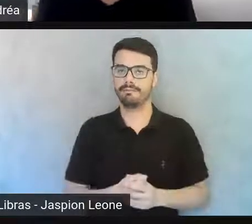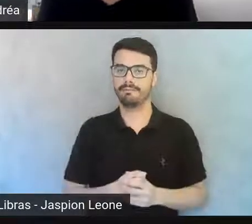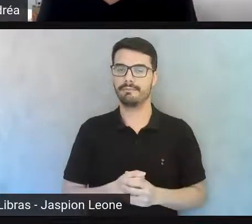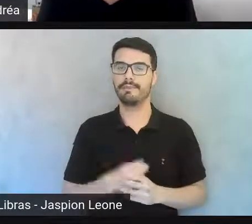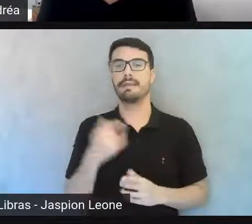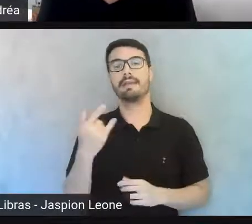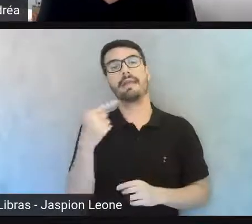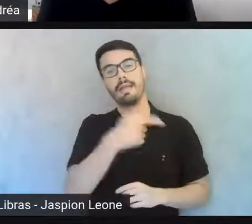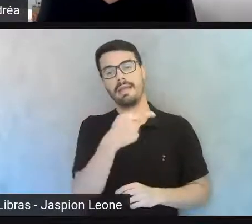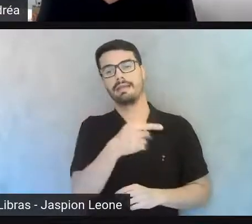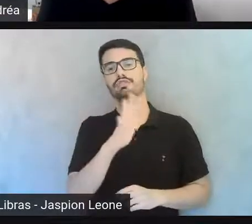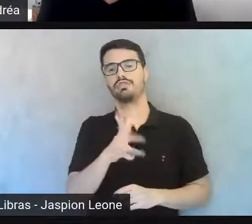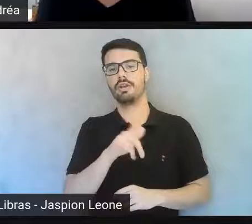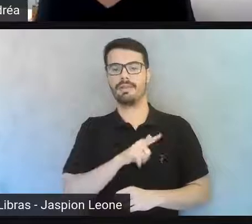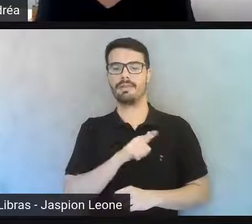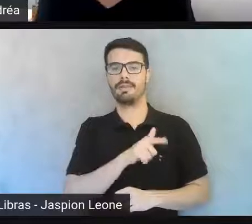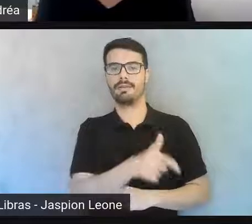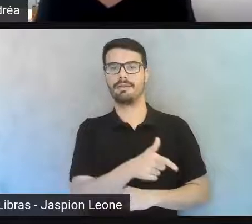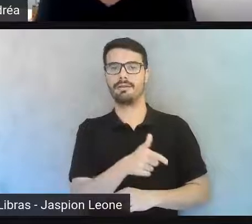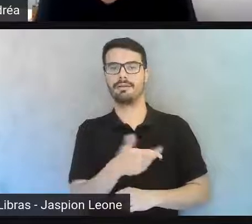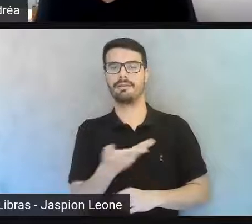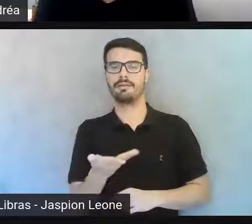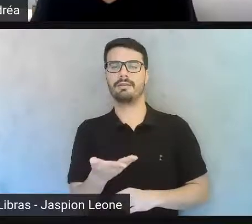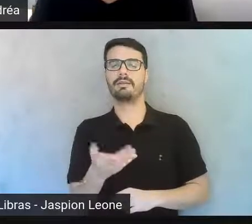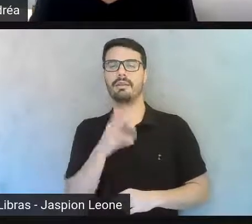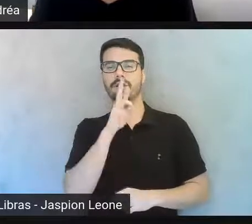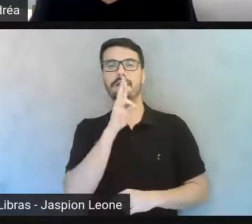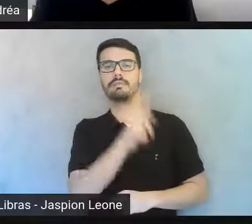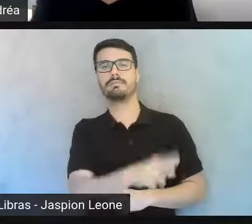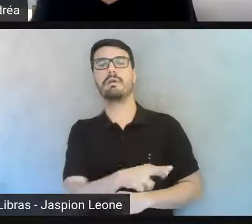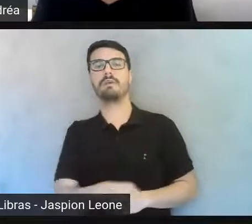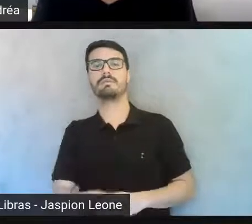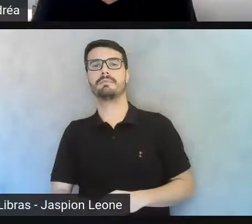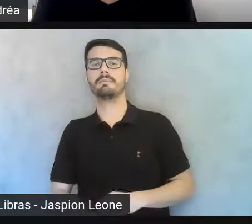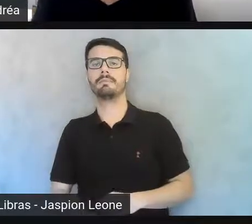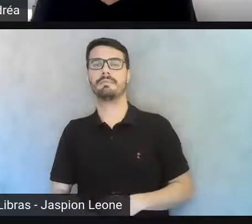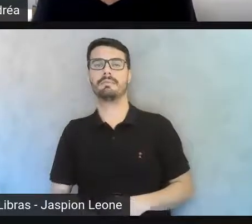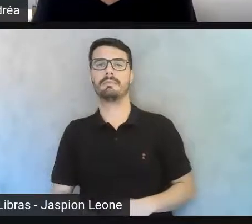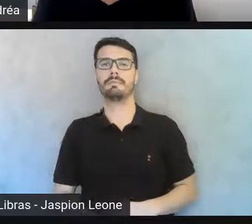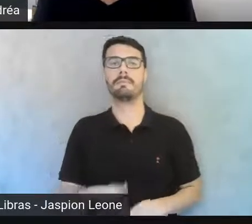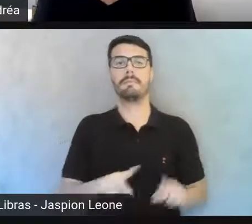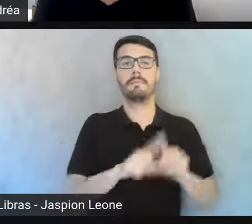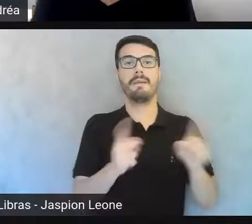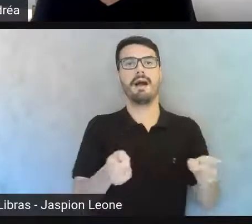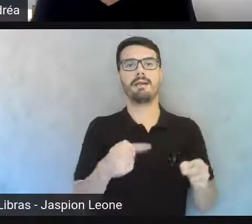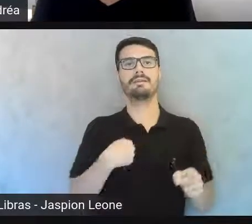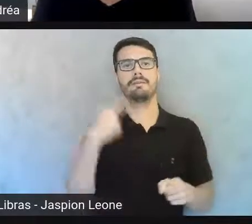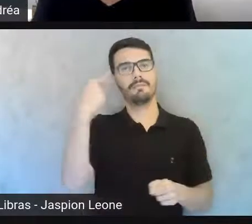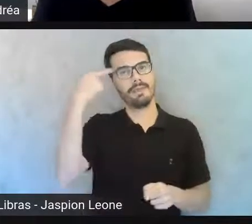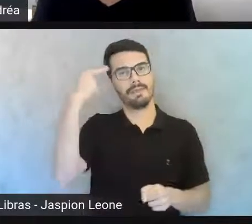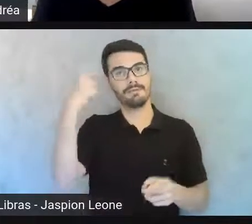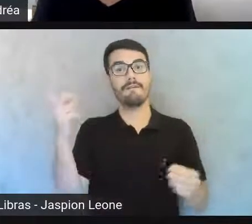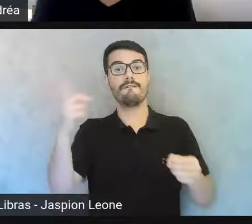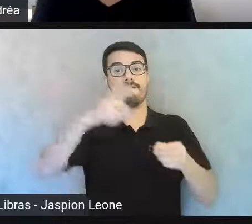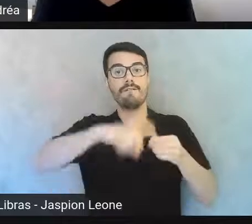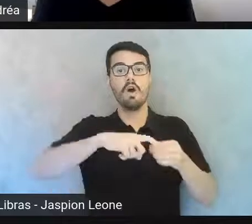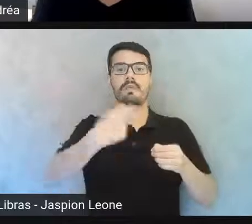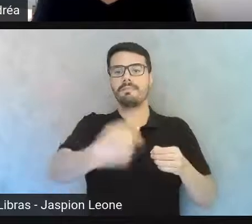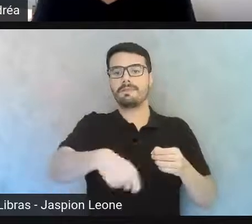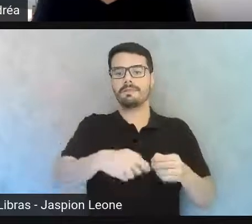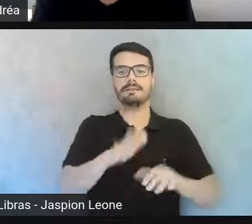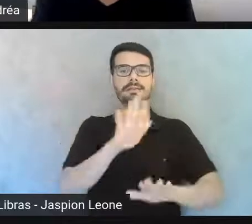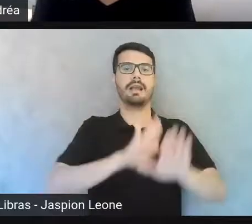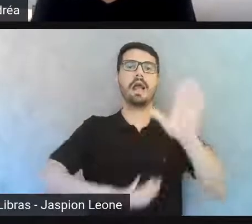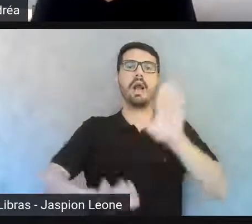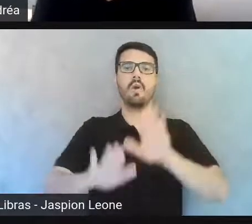lá para ver agora uma resposta, mas eu acho que a retomada seja uma cautela administrativa